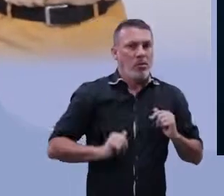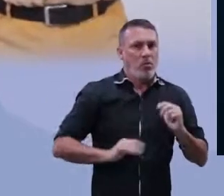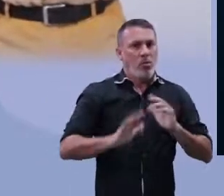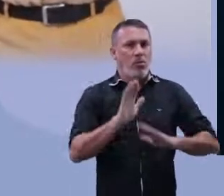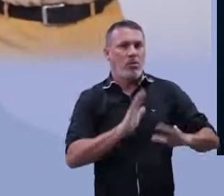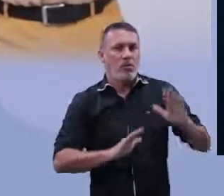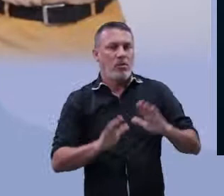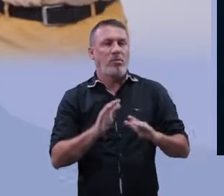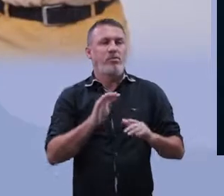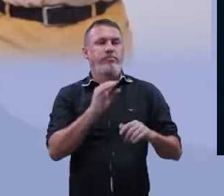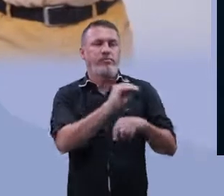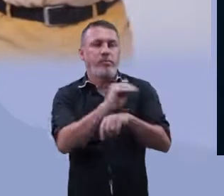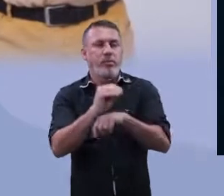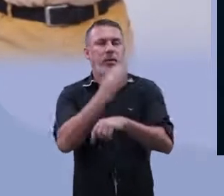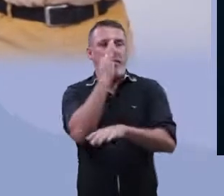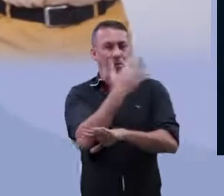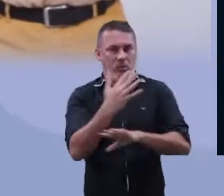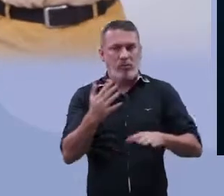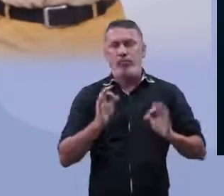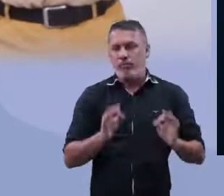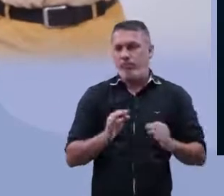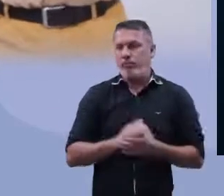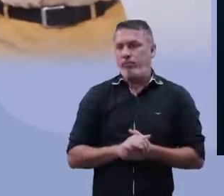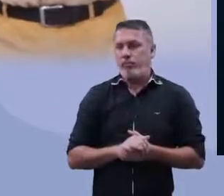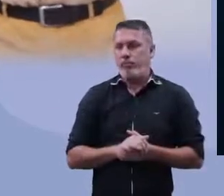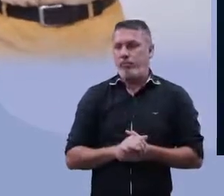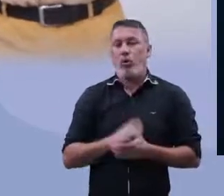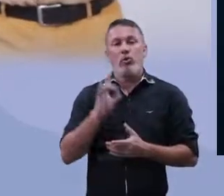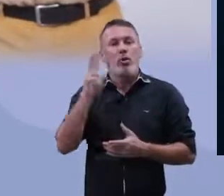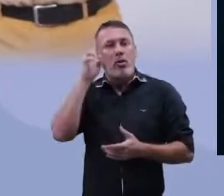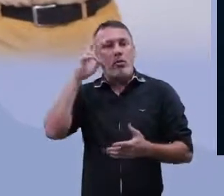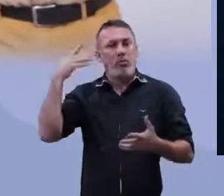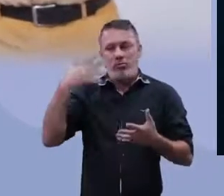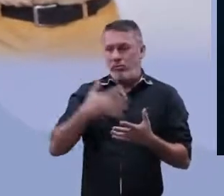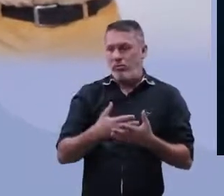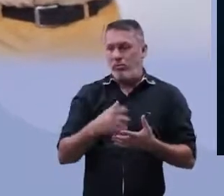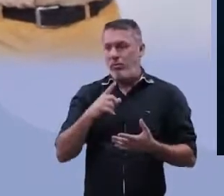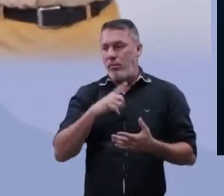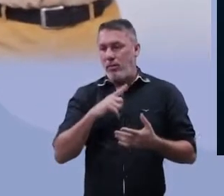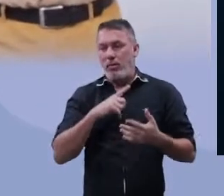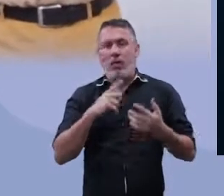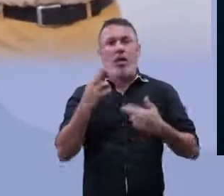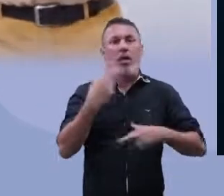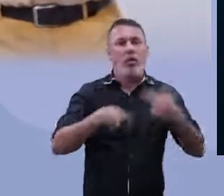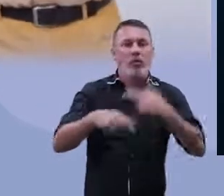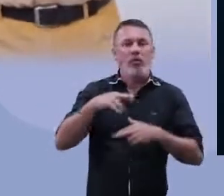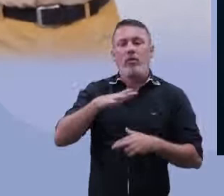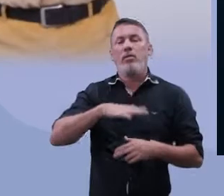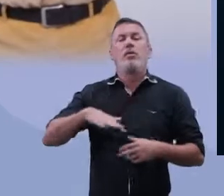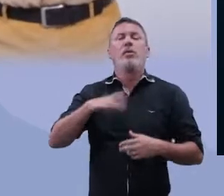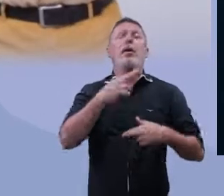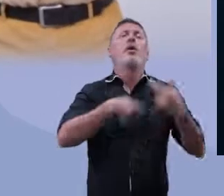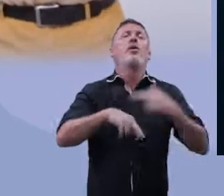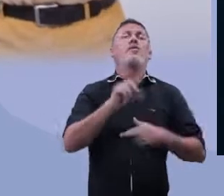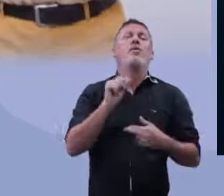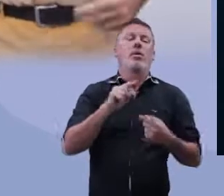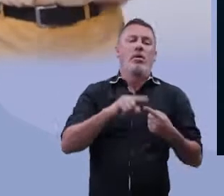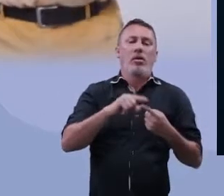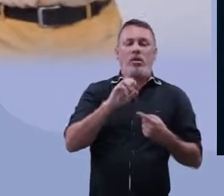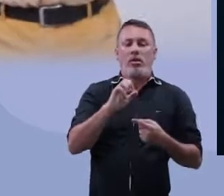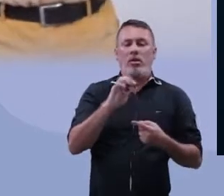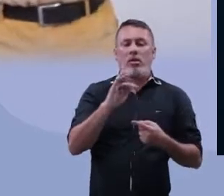dessas fontes energéticas. Né? Então, relembrando, né, temos dos renováveis a questão do etanol, temos a questão